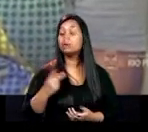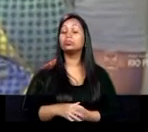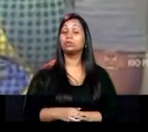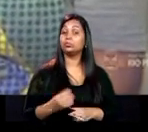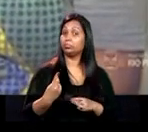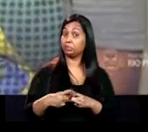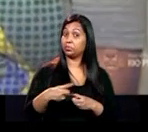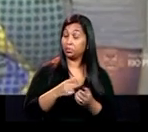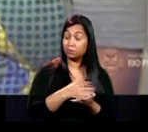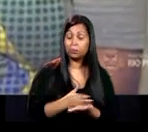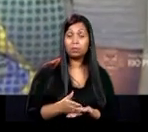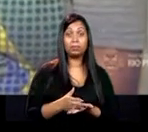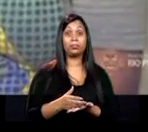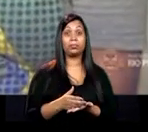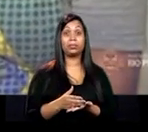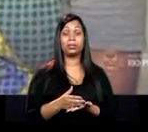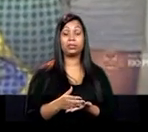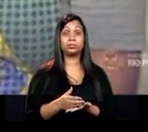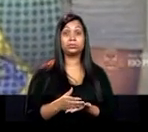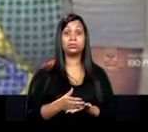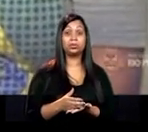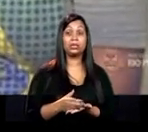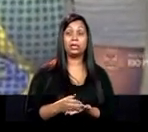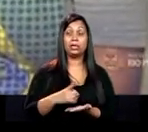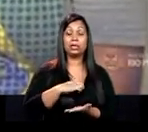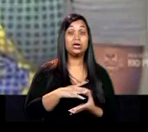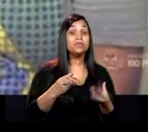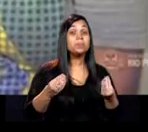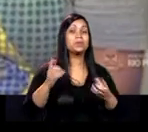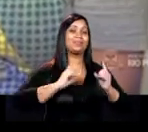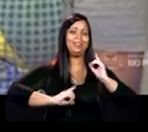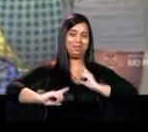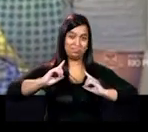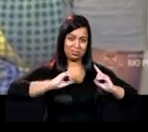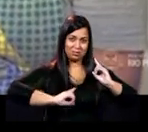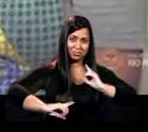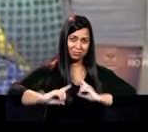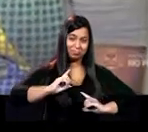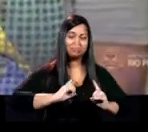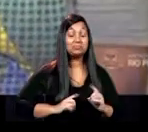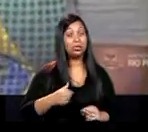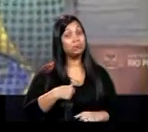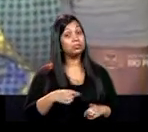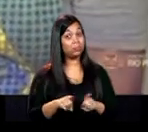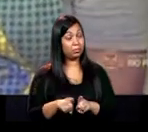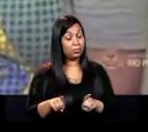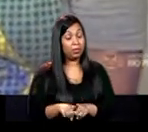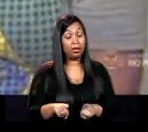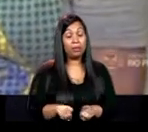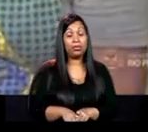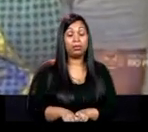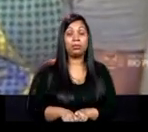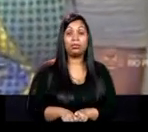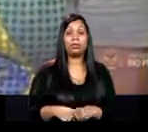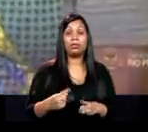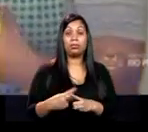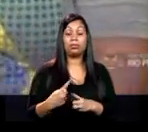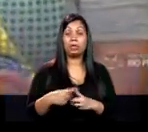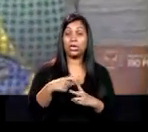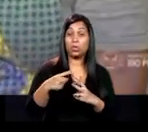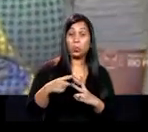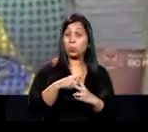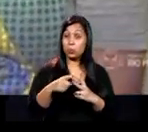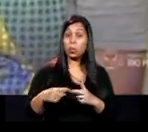ele, porque logo no início ele teve muita depressão. E eu também, né? Porque